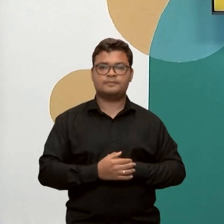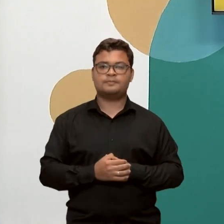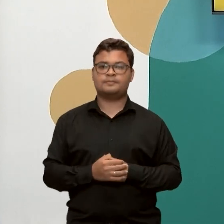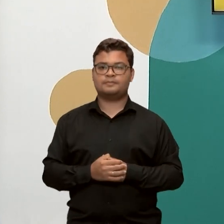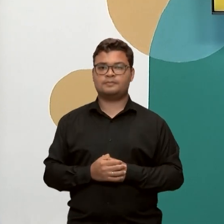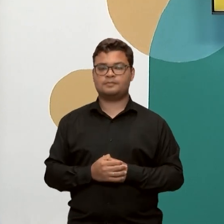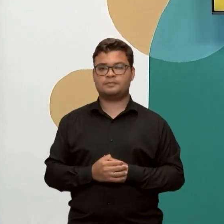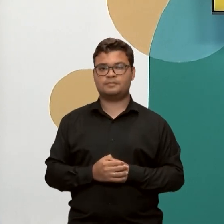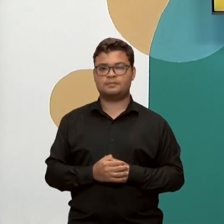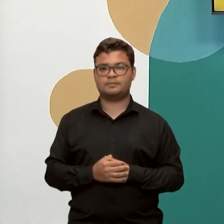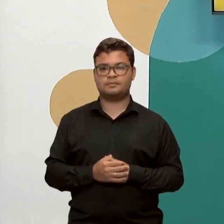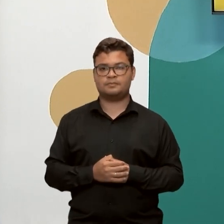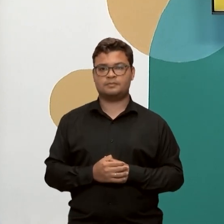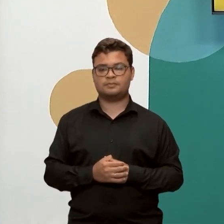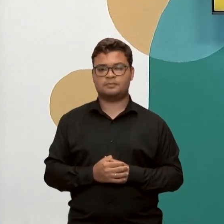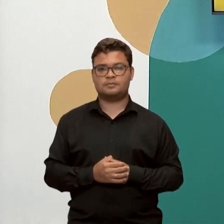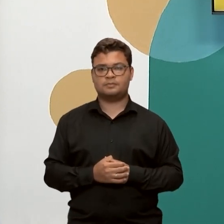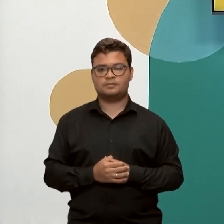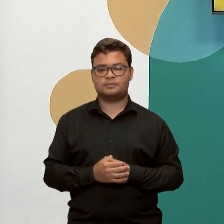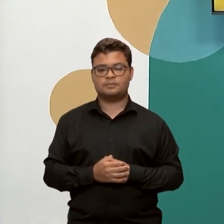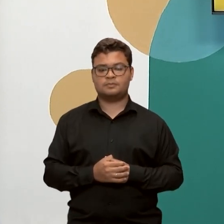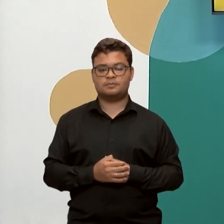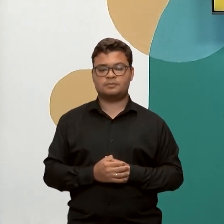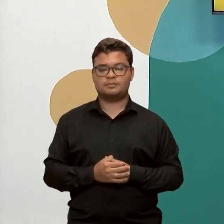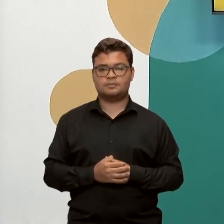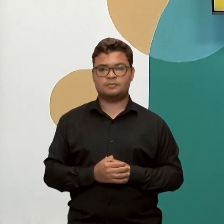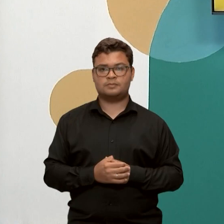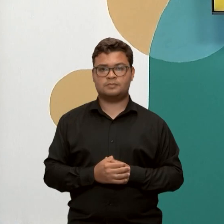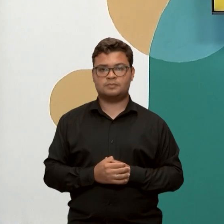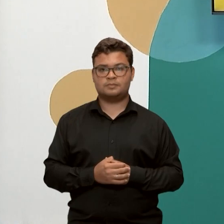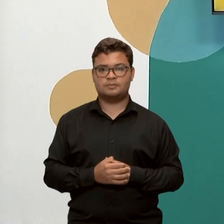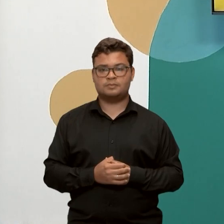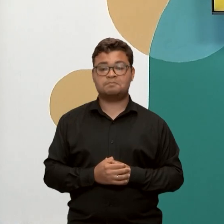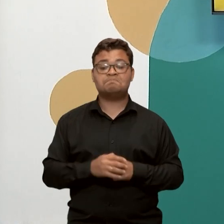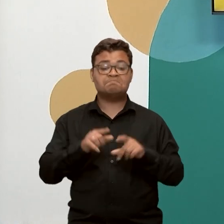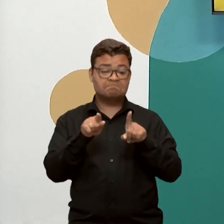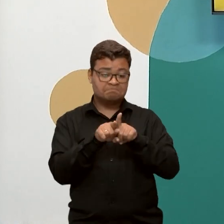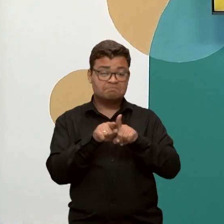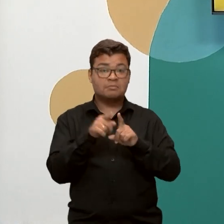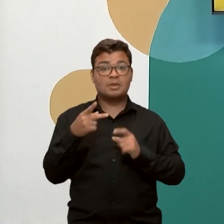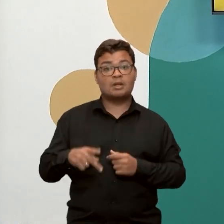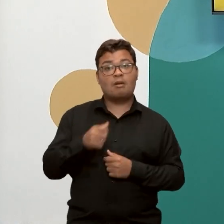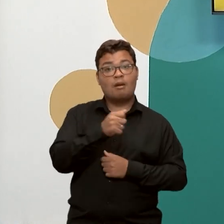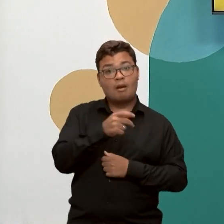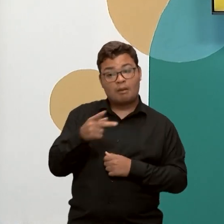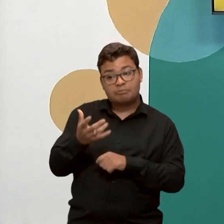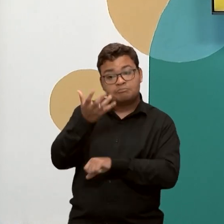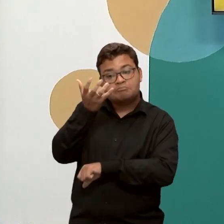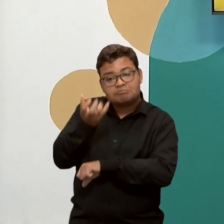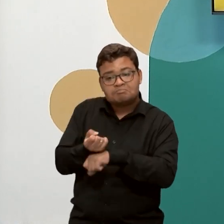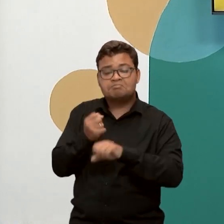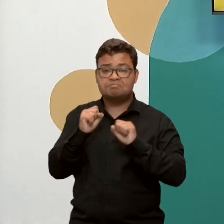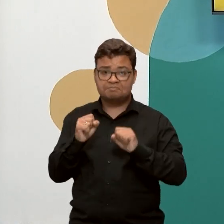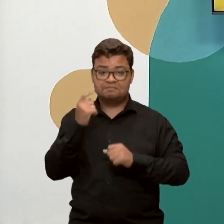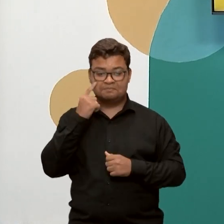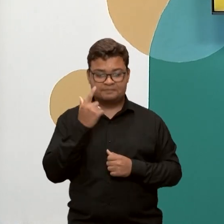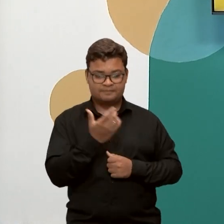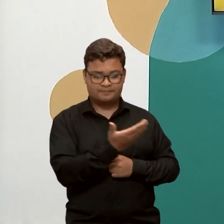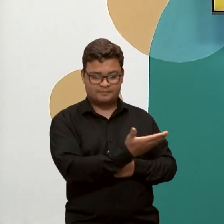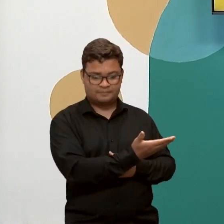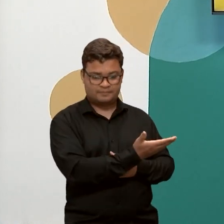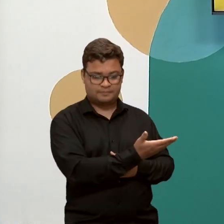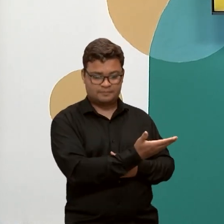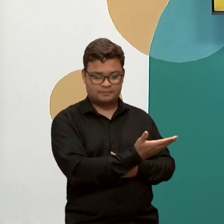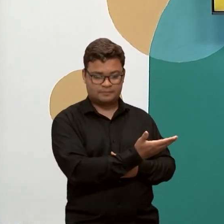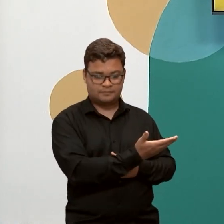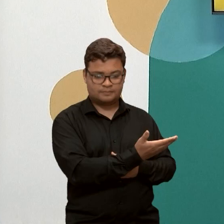quiser fazer uma sugestão de pauta, é só entrar em contato pelo nosso WhatsApp. O número vai aparecer aqui na tela para você tirar uma foto, mas eu também vou falar ele para